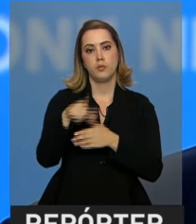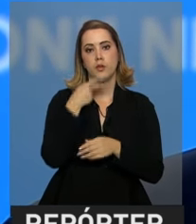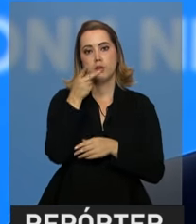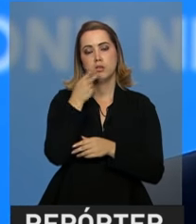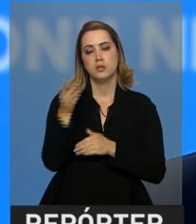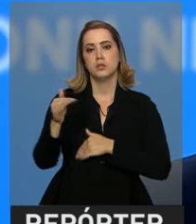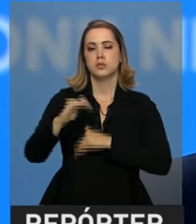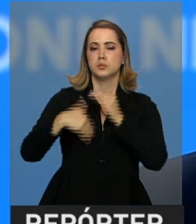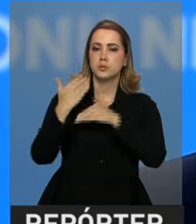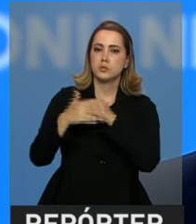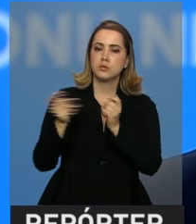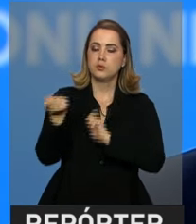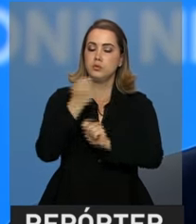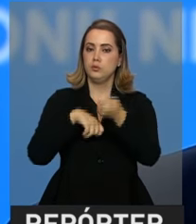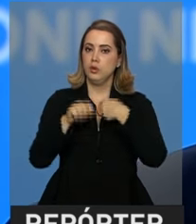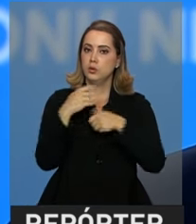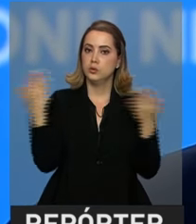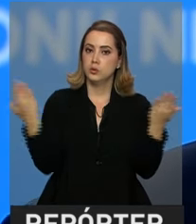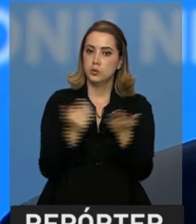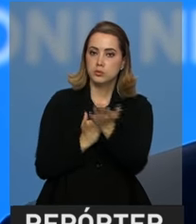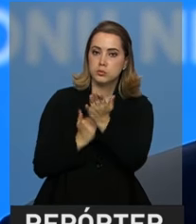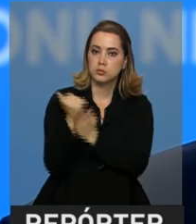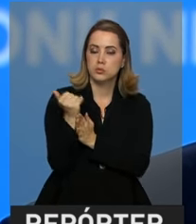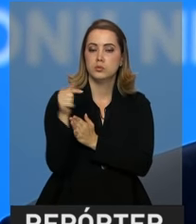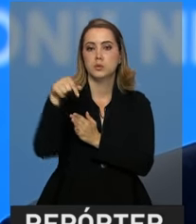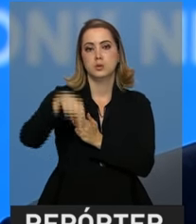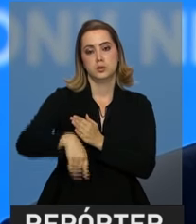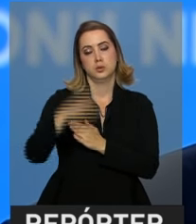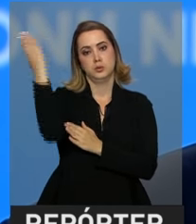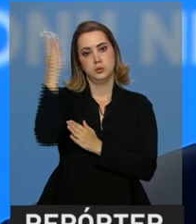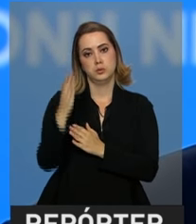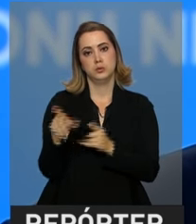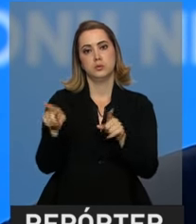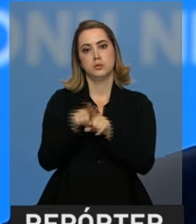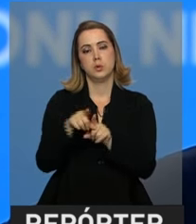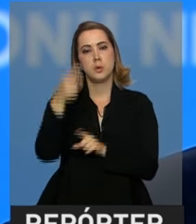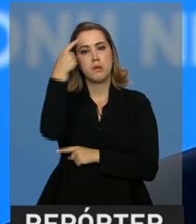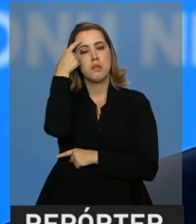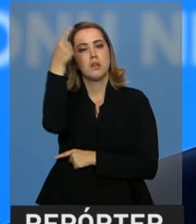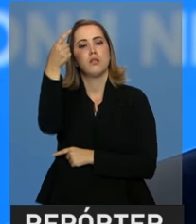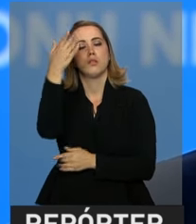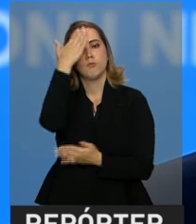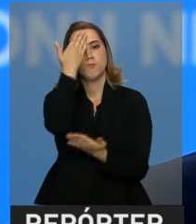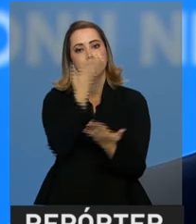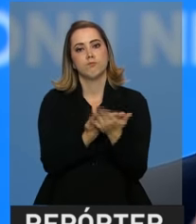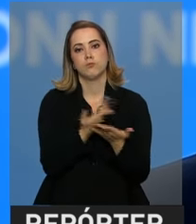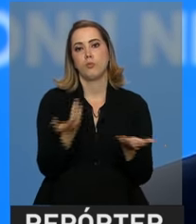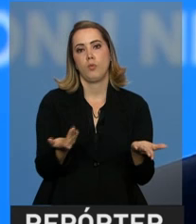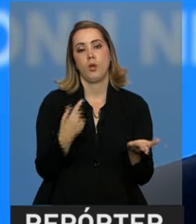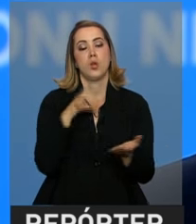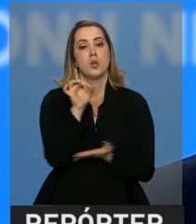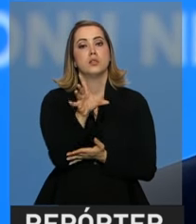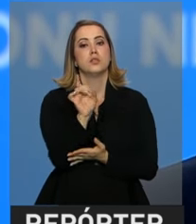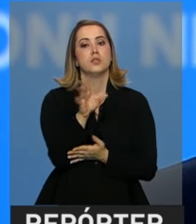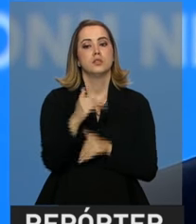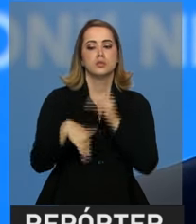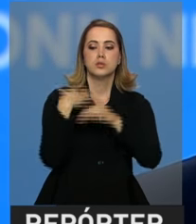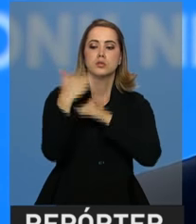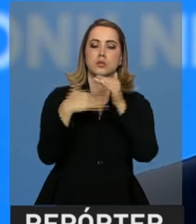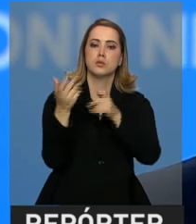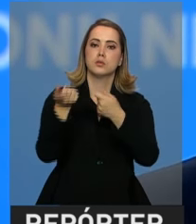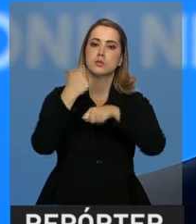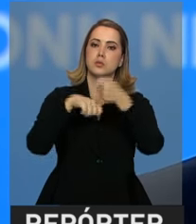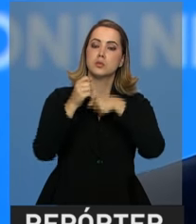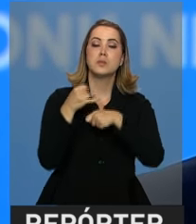econômico que toma começa a tomar conta do país, baseado precisamente na ideia de confiança, né? Porque você só tem crescimento